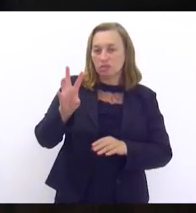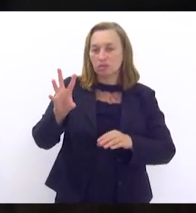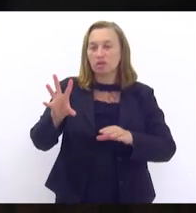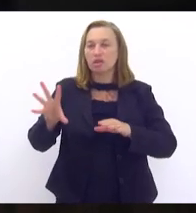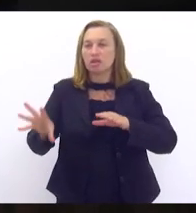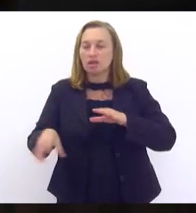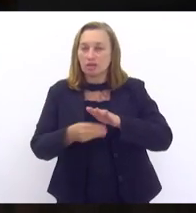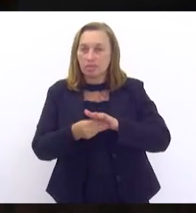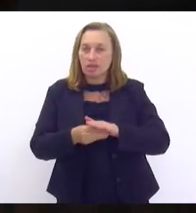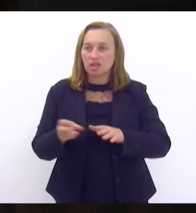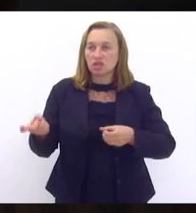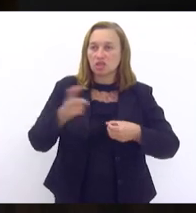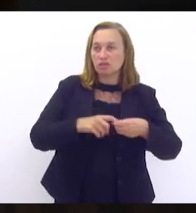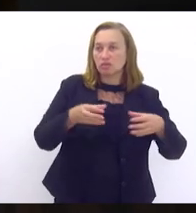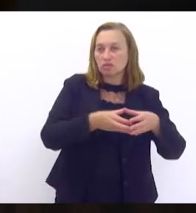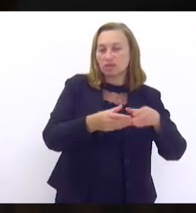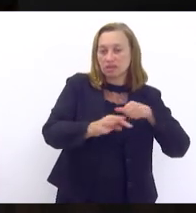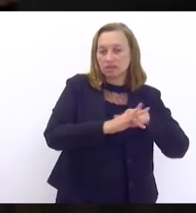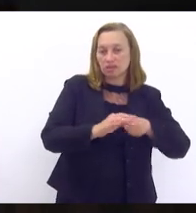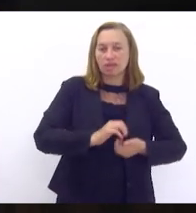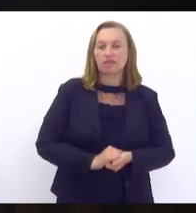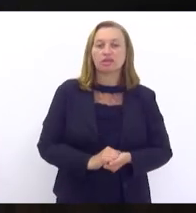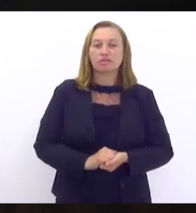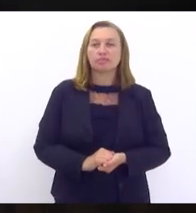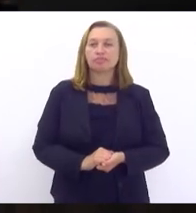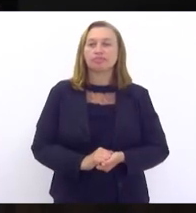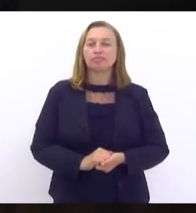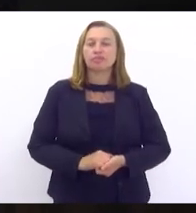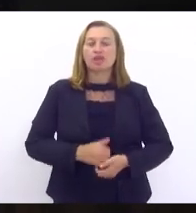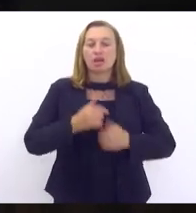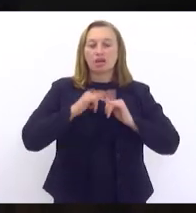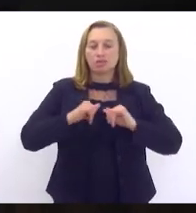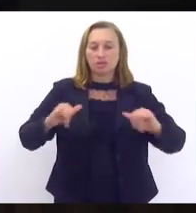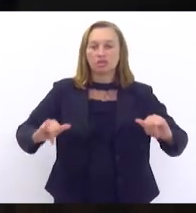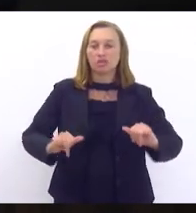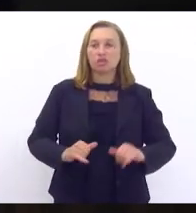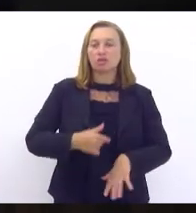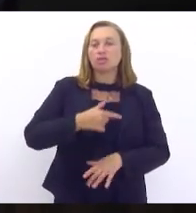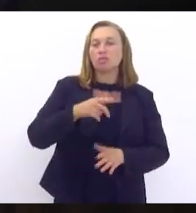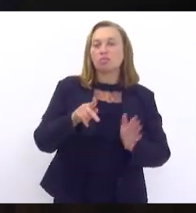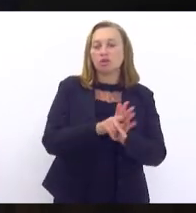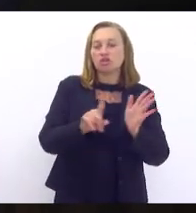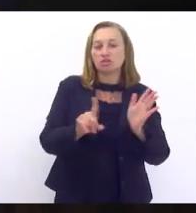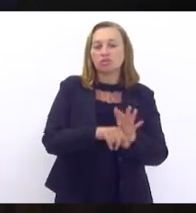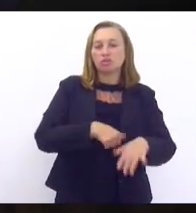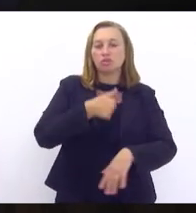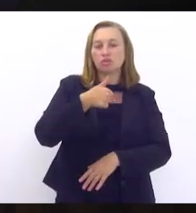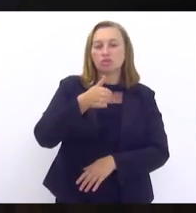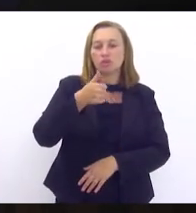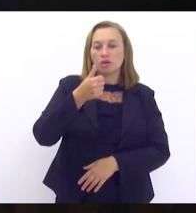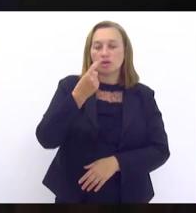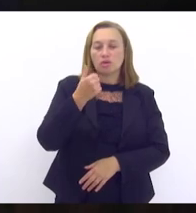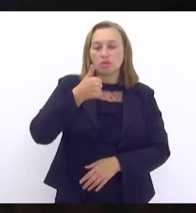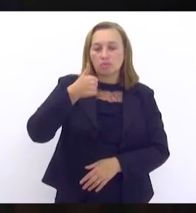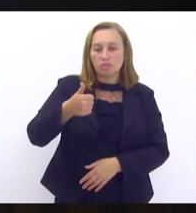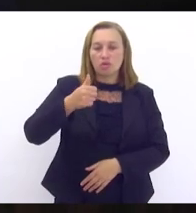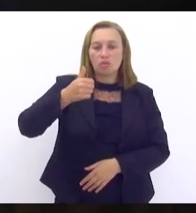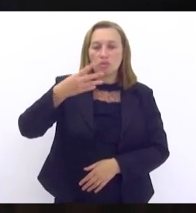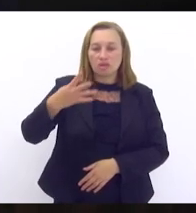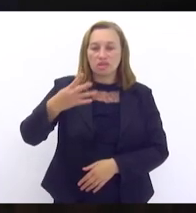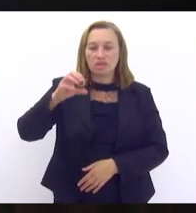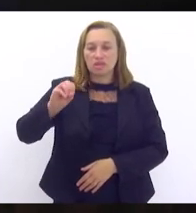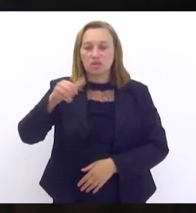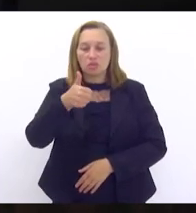emendas e retorna às comissões técnicas. Anuncio. Projeto de lei número 1401-A